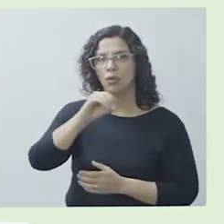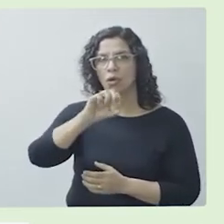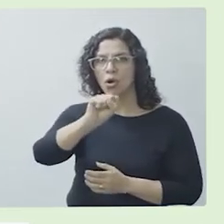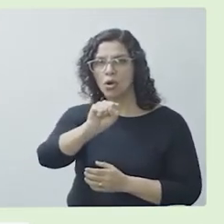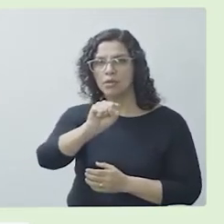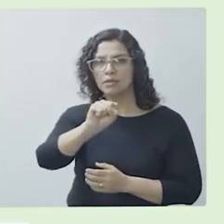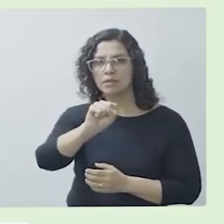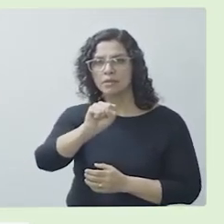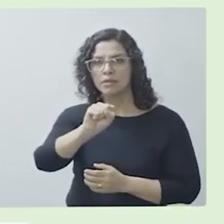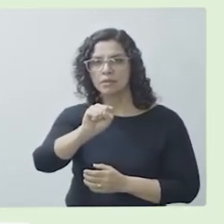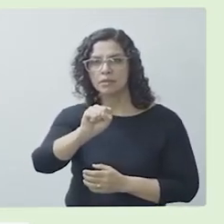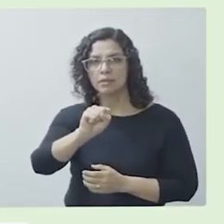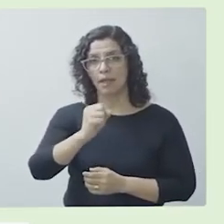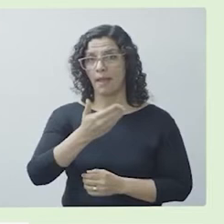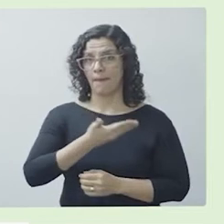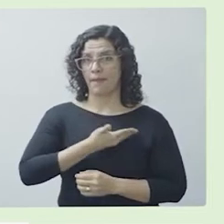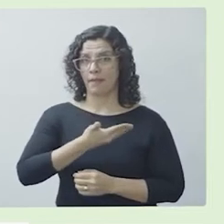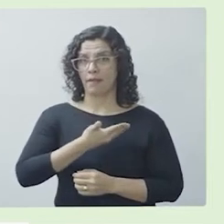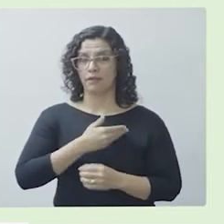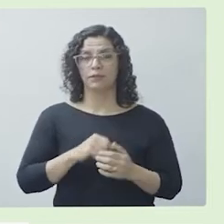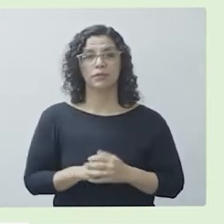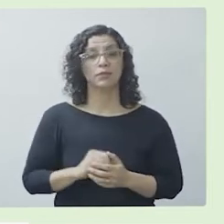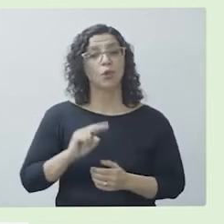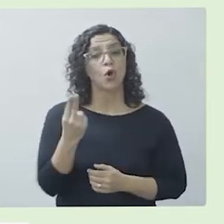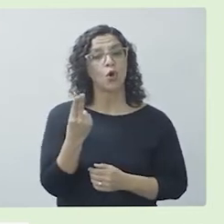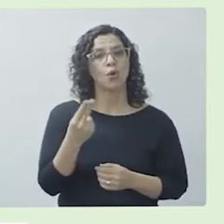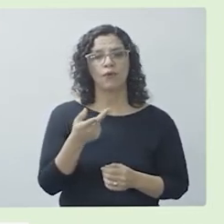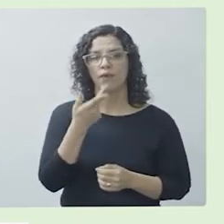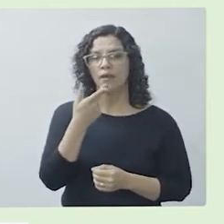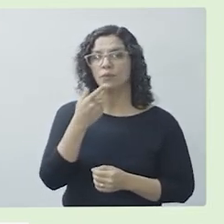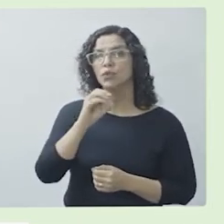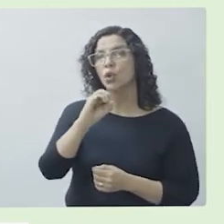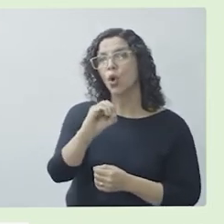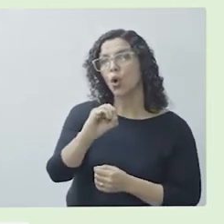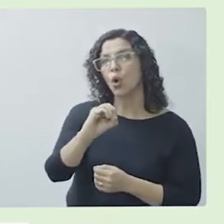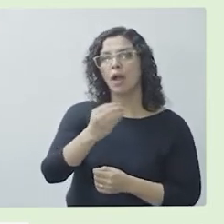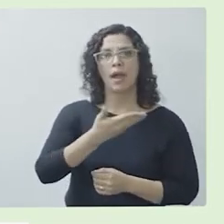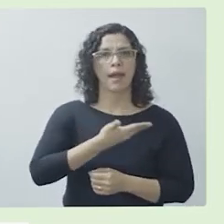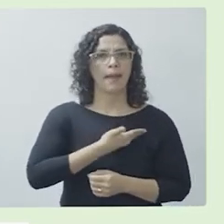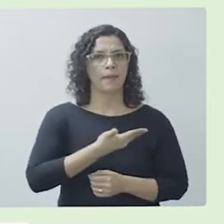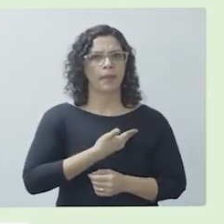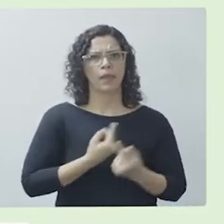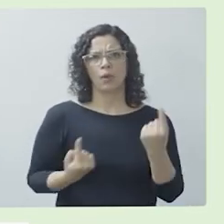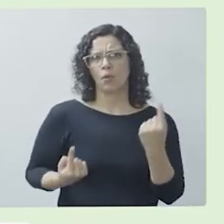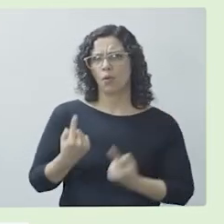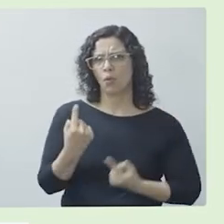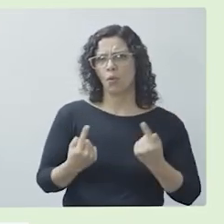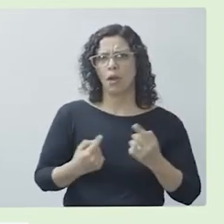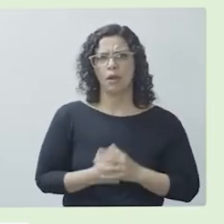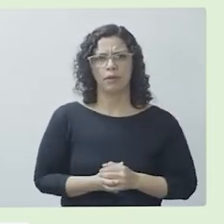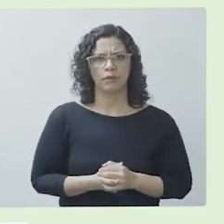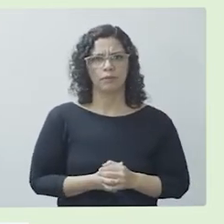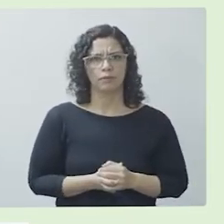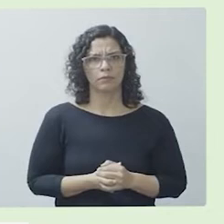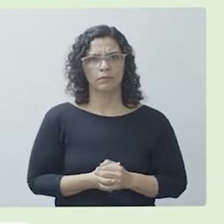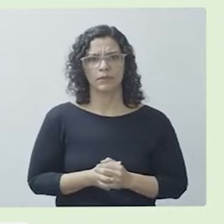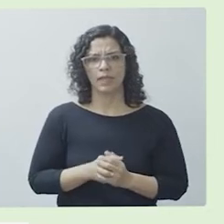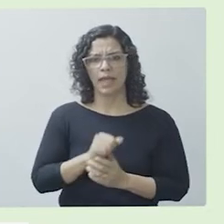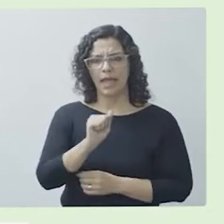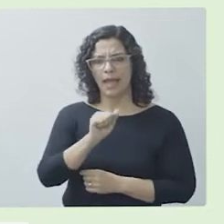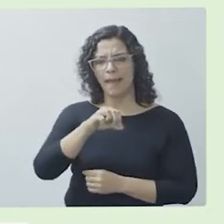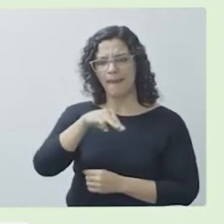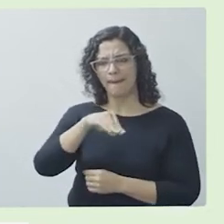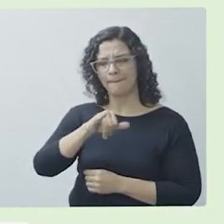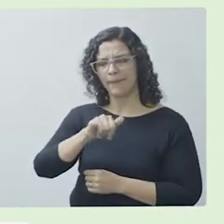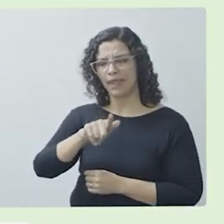os amigos ou falamos o amigos? Vocês